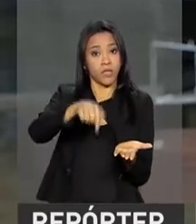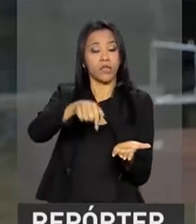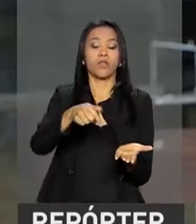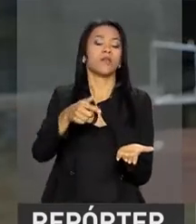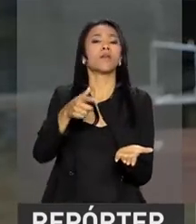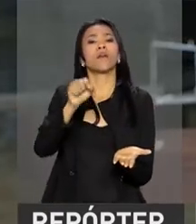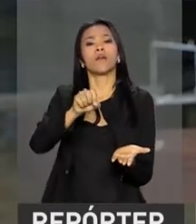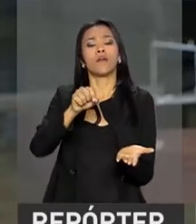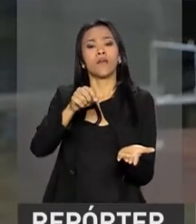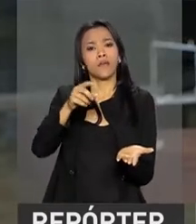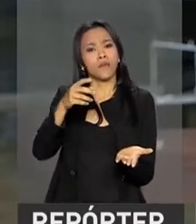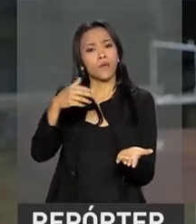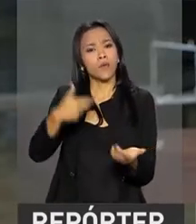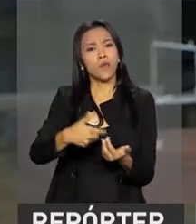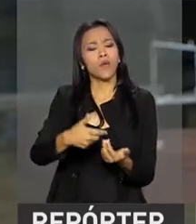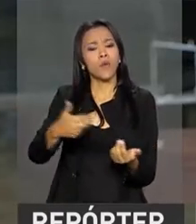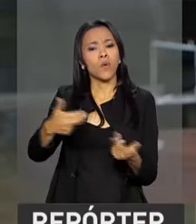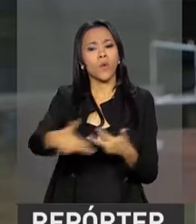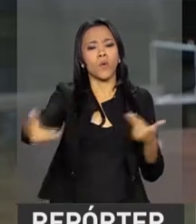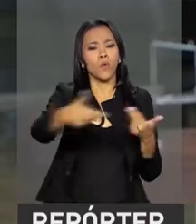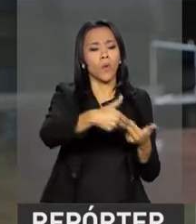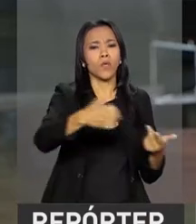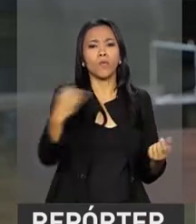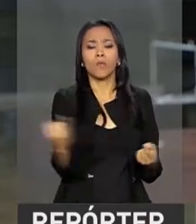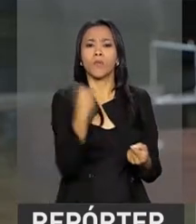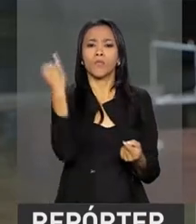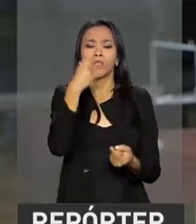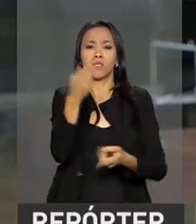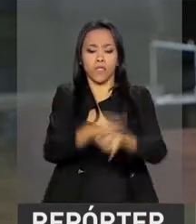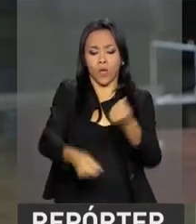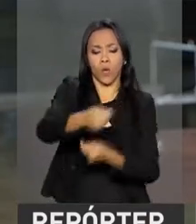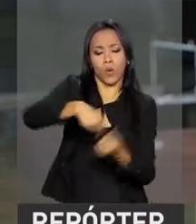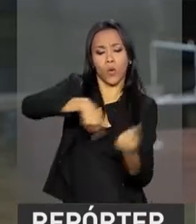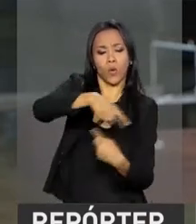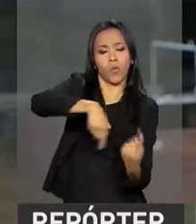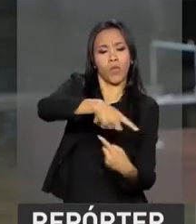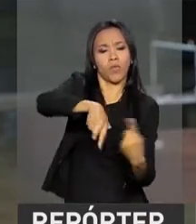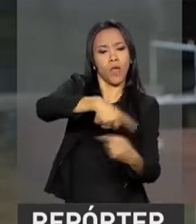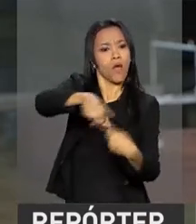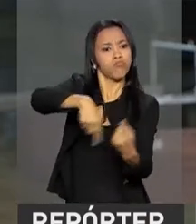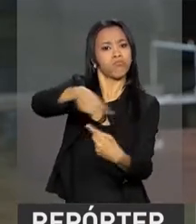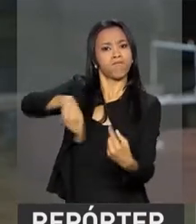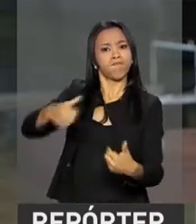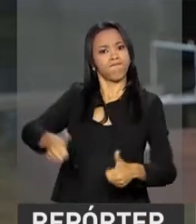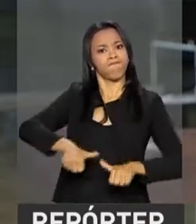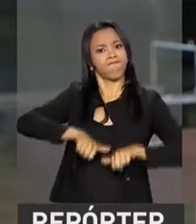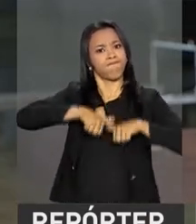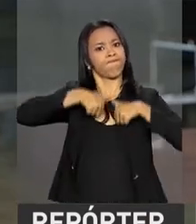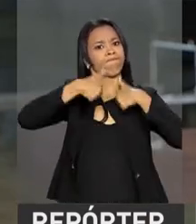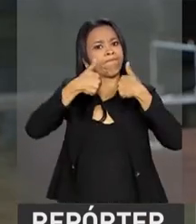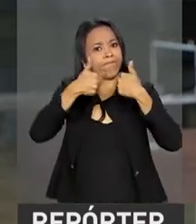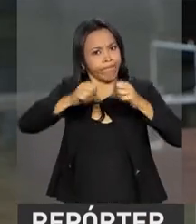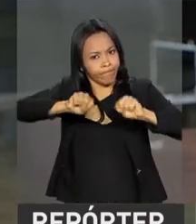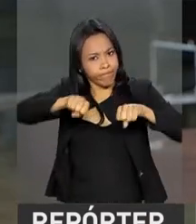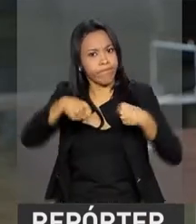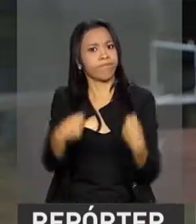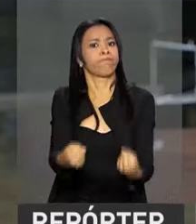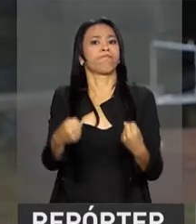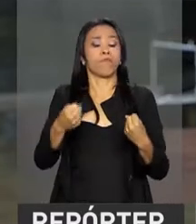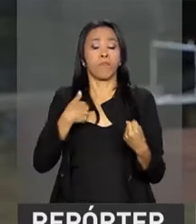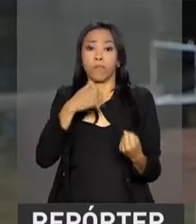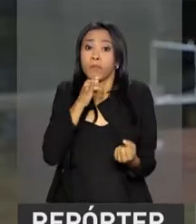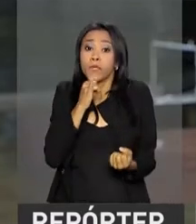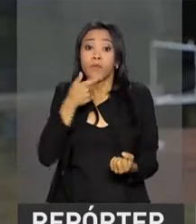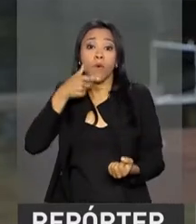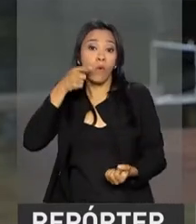momento que indicadores importantes da economia brasileira, eles estão avançando, seguem avançando e se recuperando. Ontem, por exemplo,